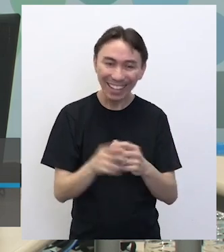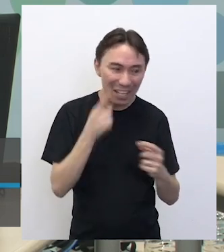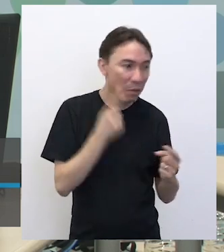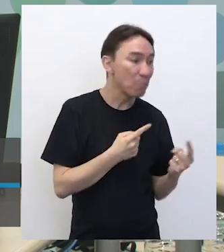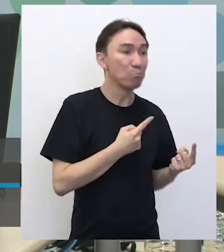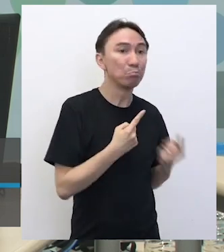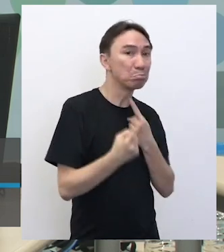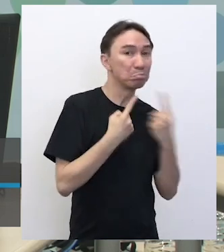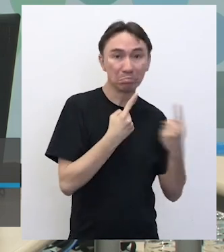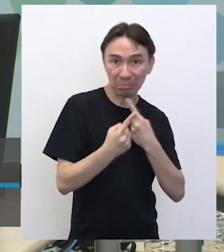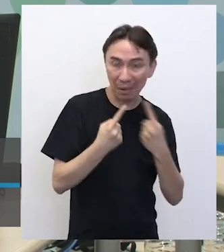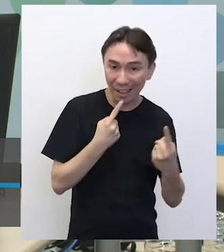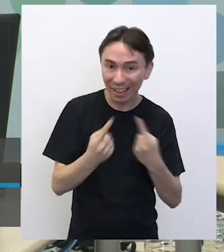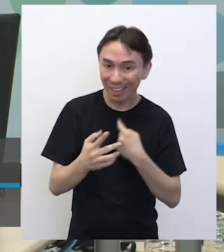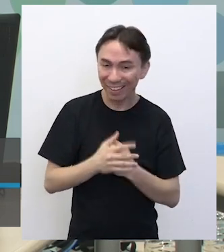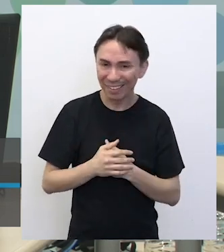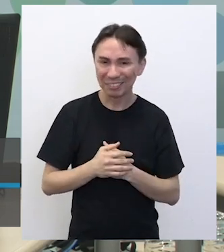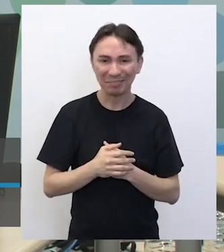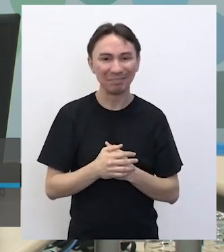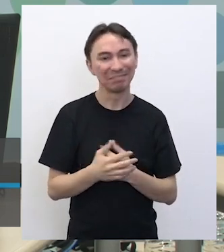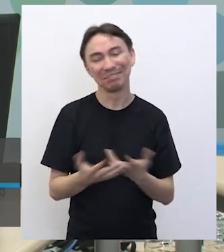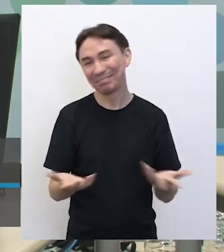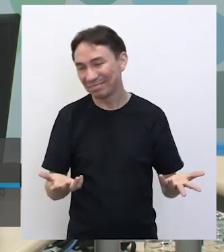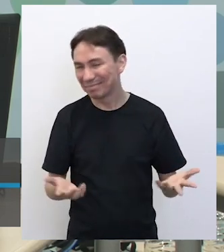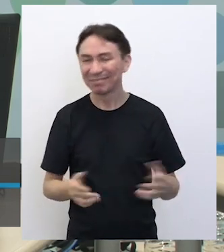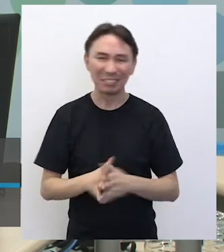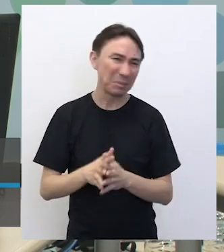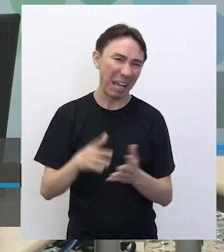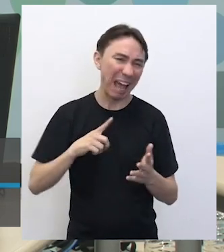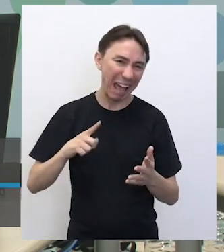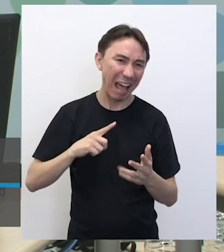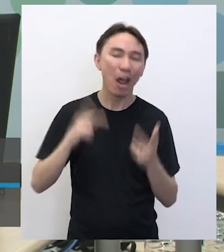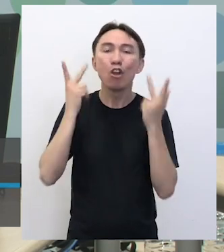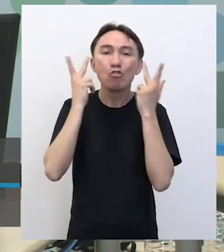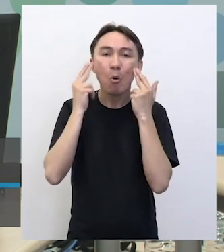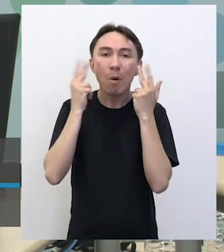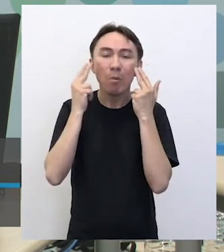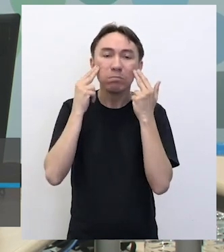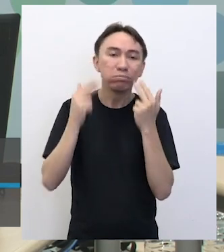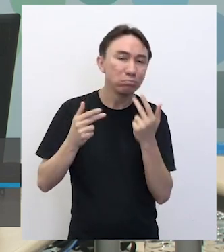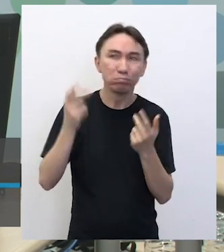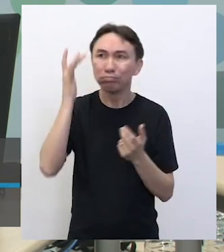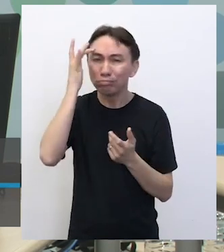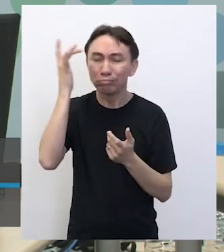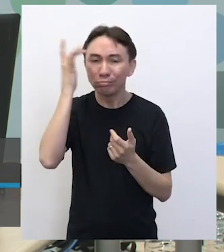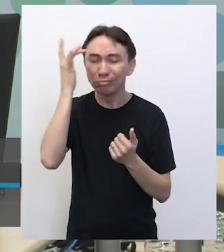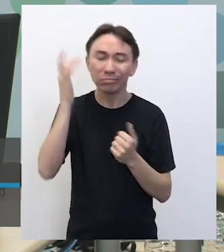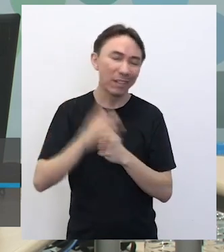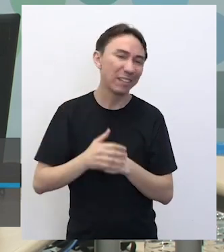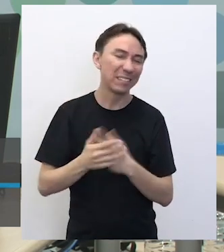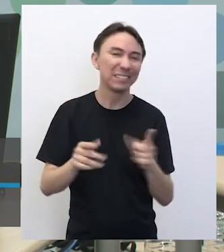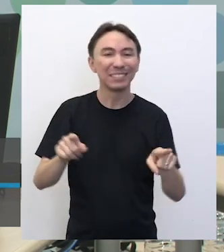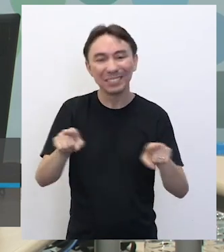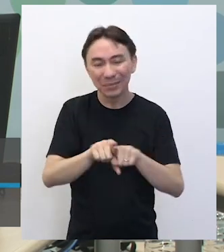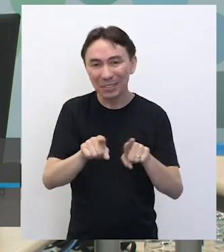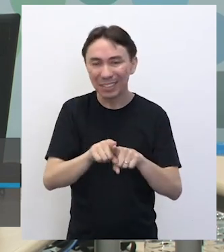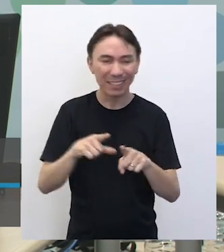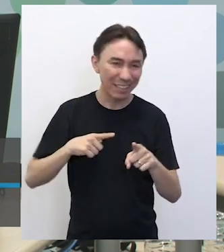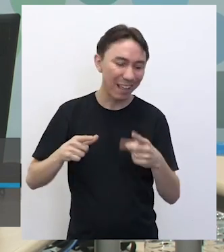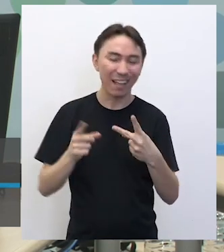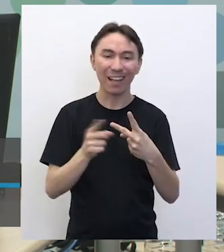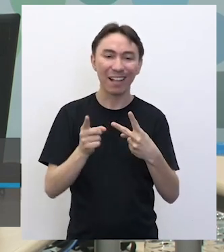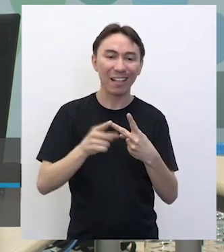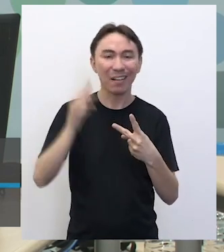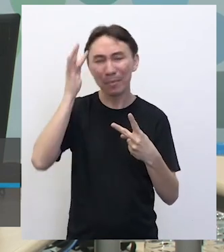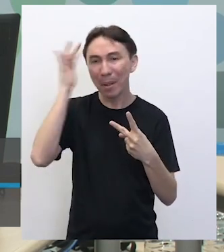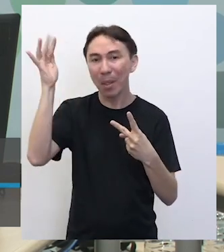fotonovelas, né? Que também é puro senso comum aquilo. E também a filosofia incrível, né? Que aí faz parte até do